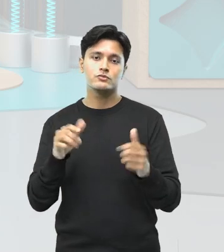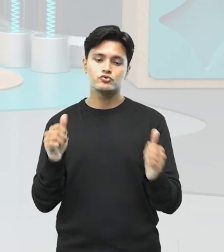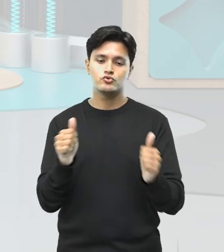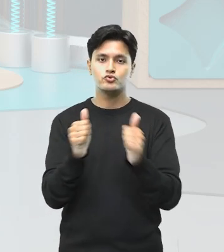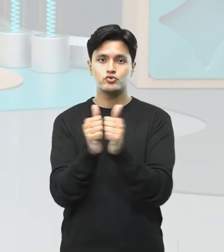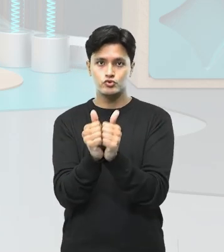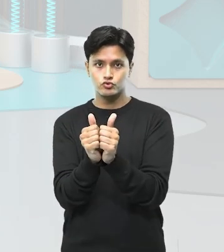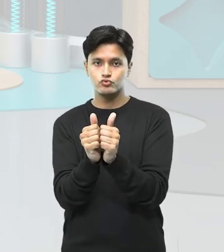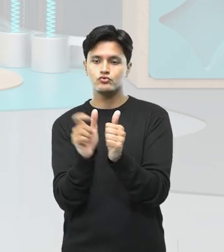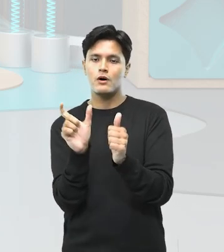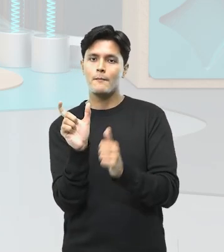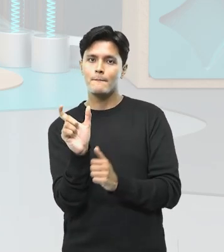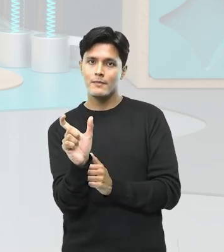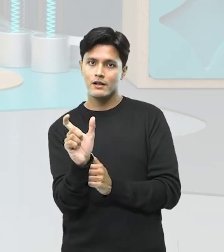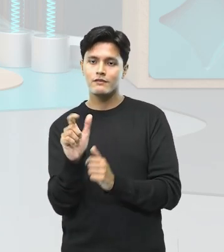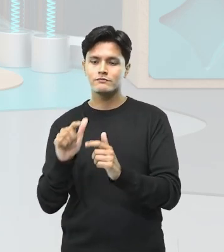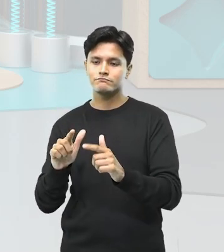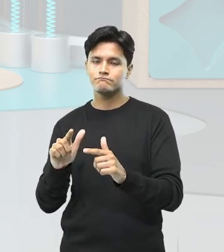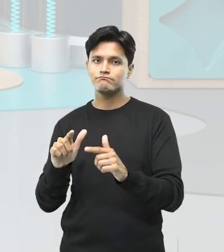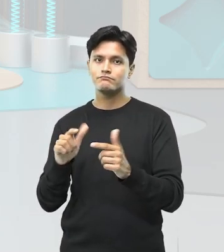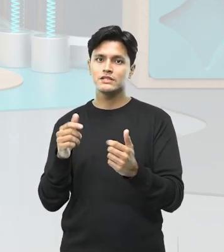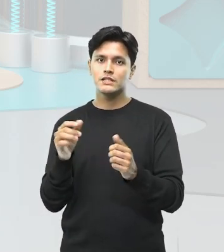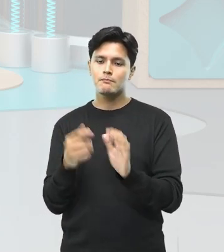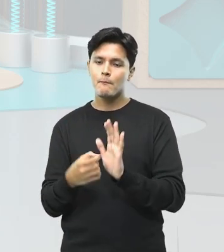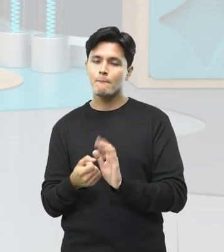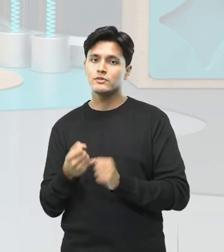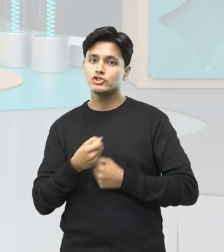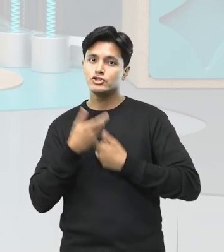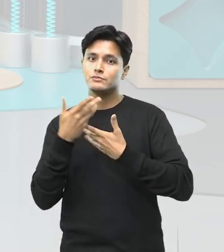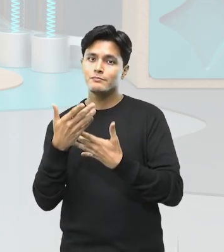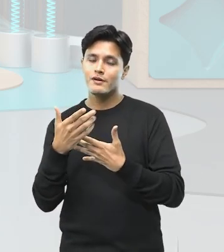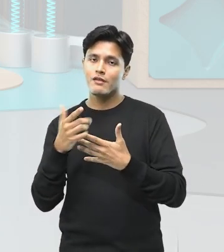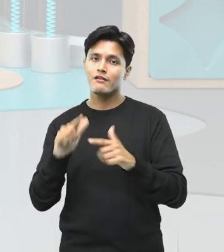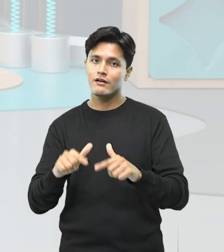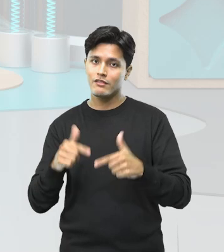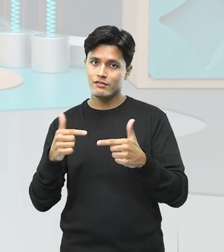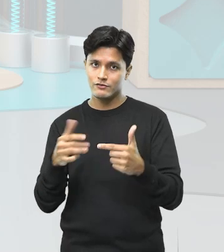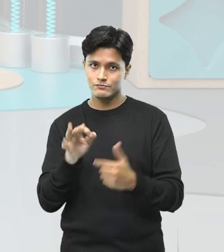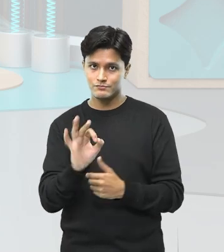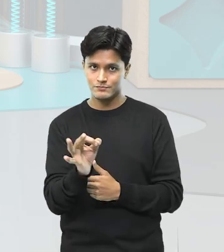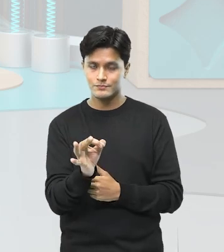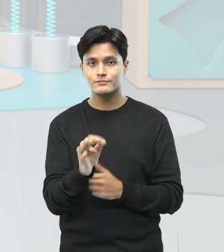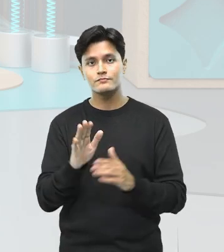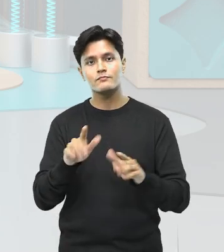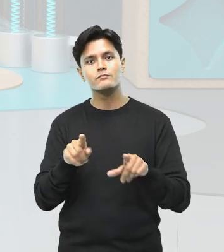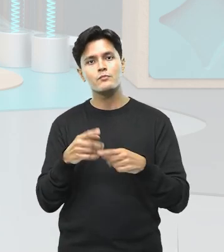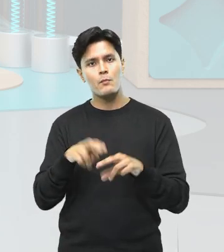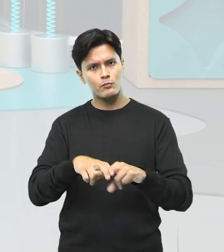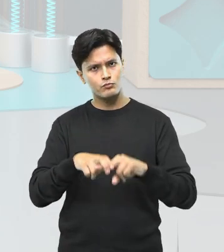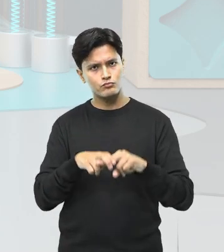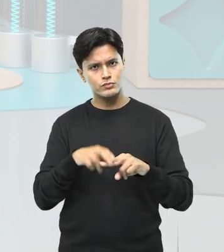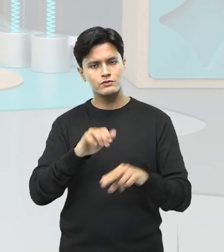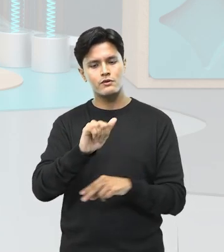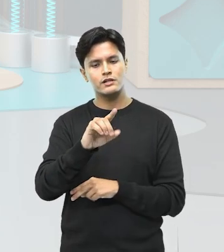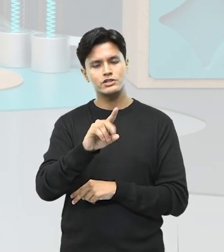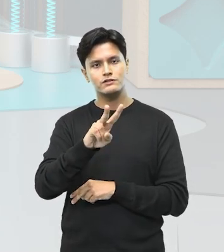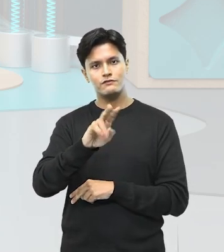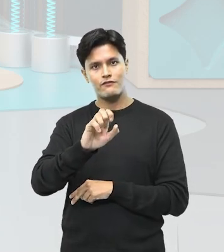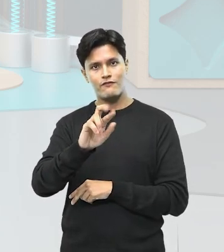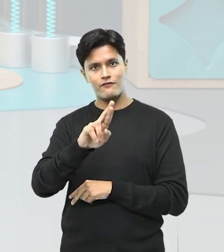palavra, né, que indica ação, por isso é chamado de advérbio, ok? Então, vamos ver aí o que é o